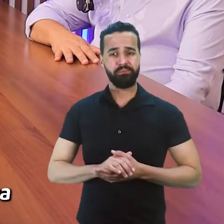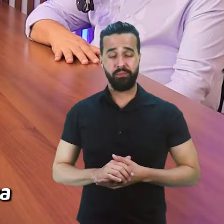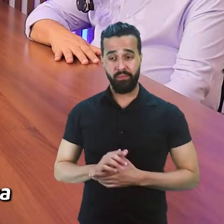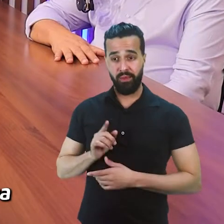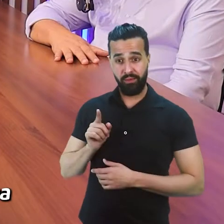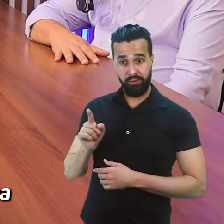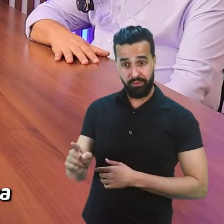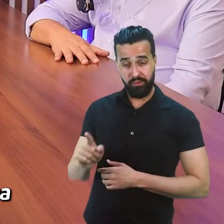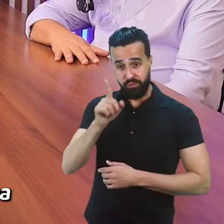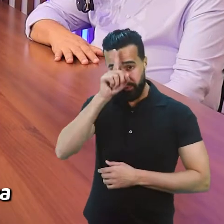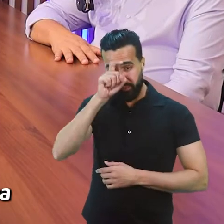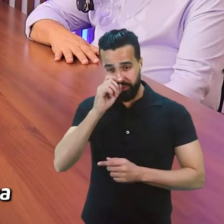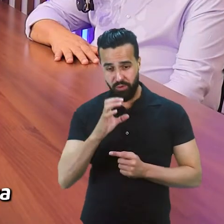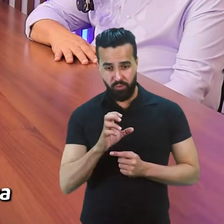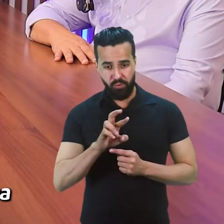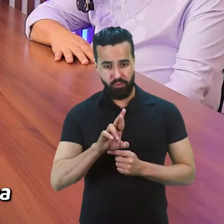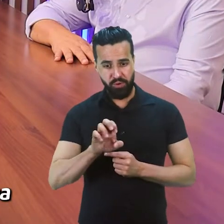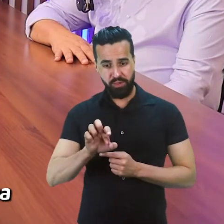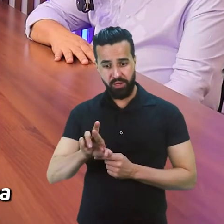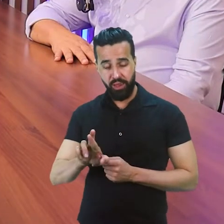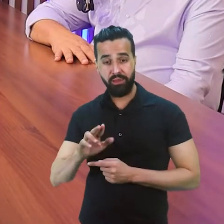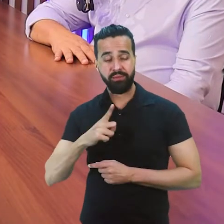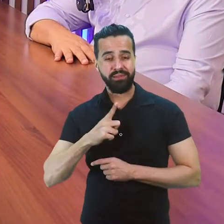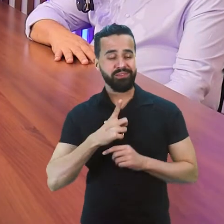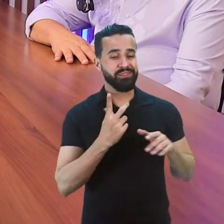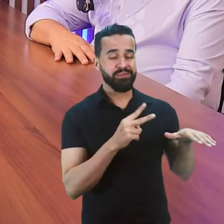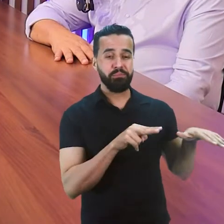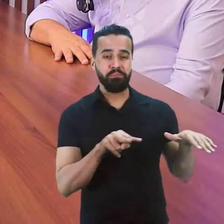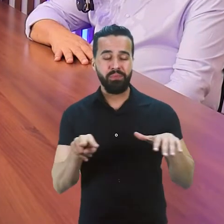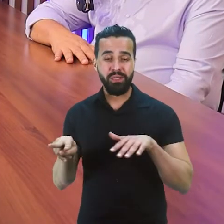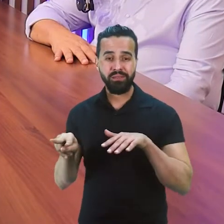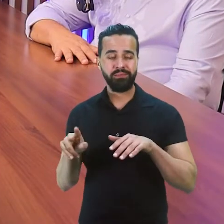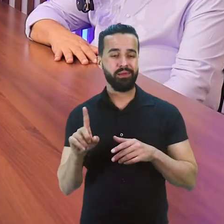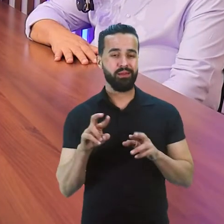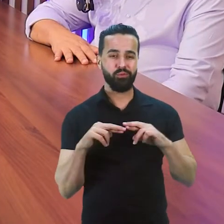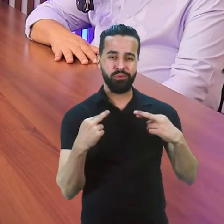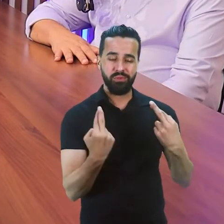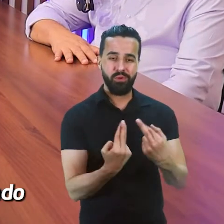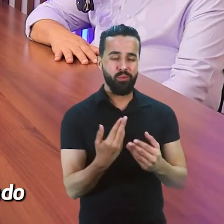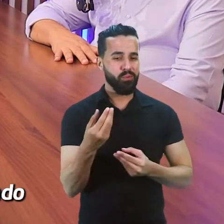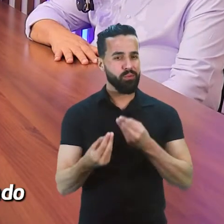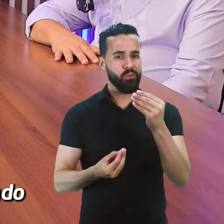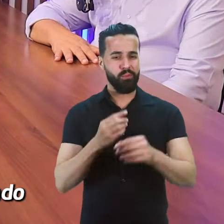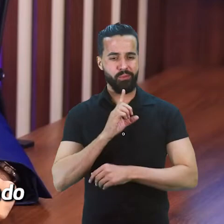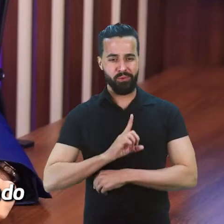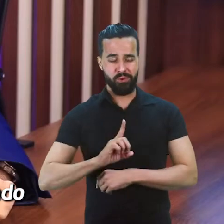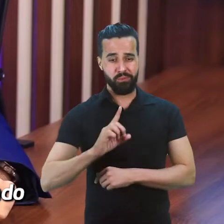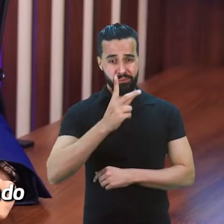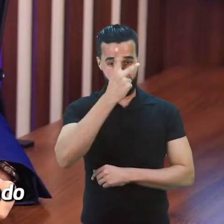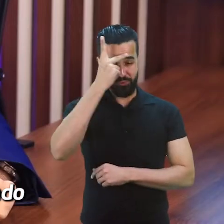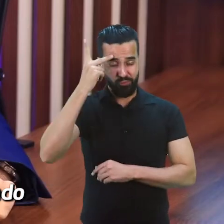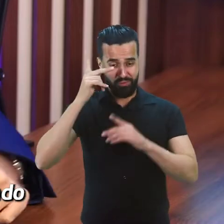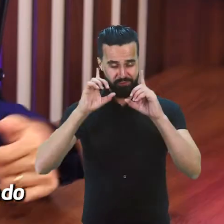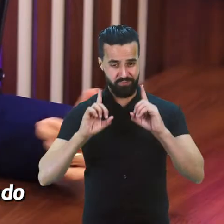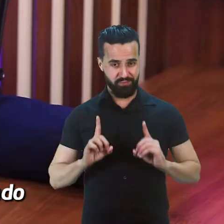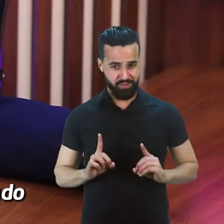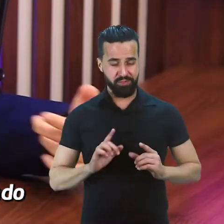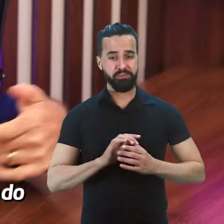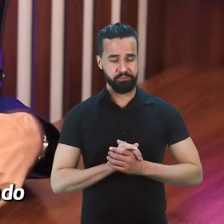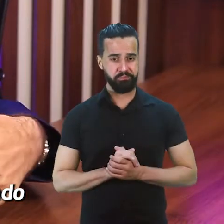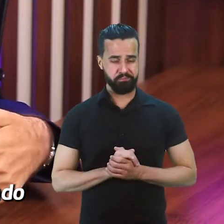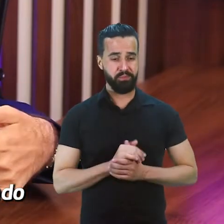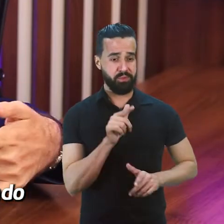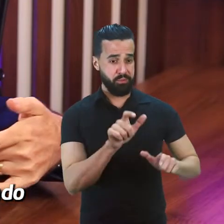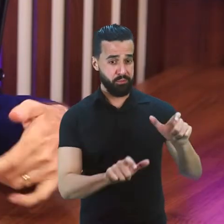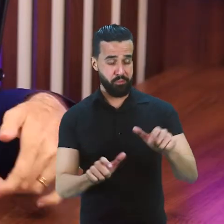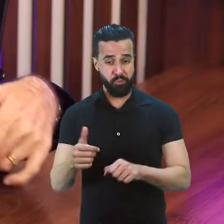tínhamos semanalmente uma reunião sobre os direitos da pessoa com deficiência. Olha que beleza. As assistentes sociais reuniam com o pessoal que